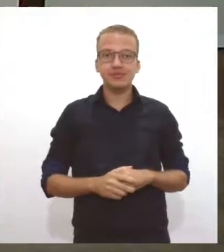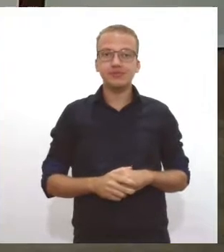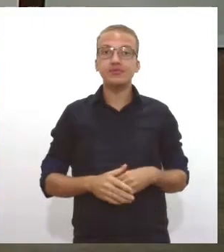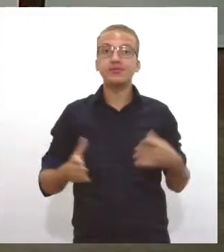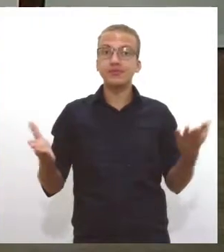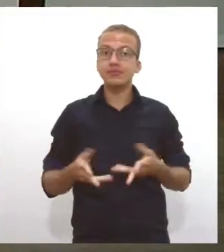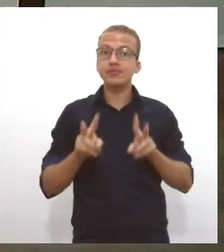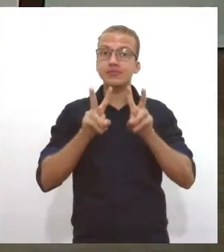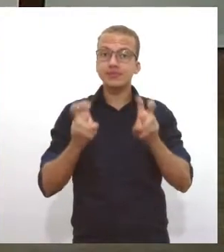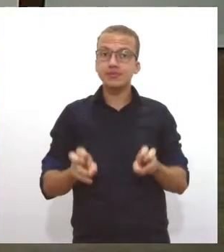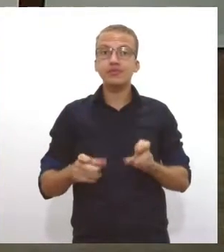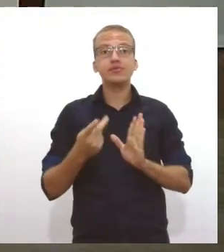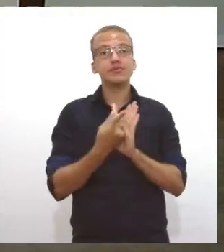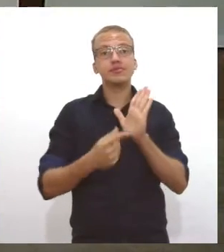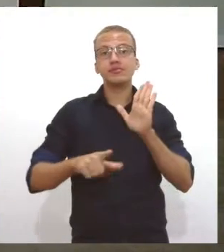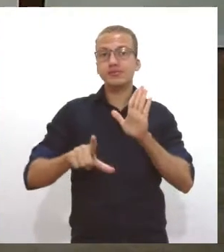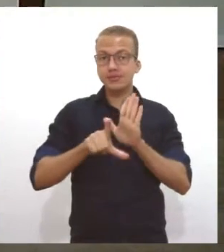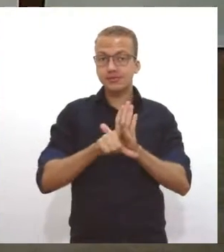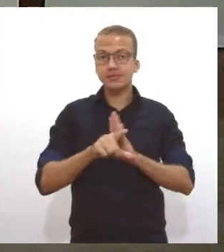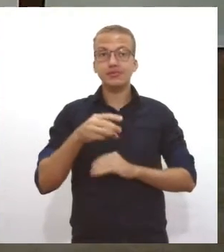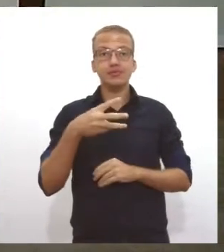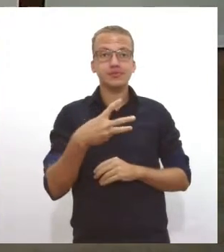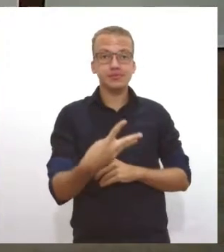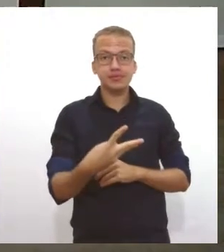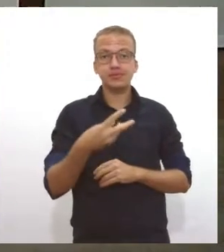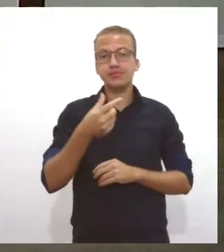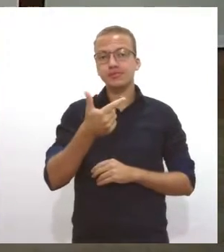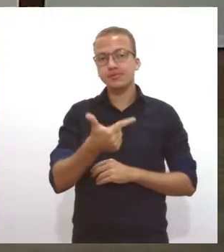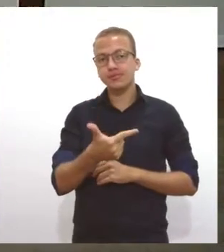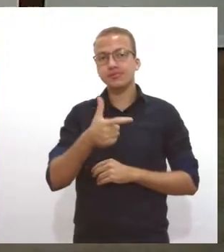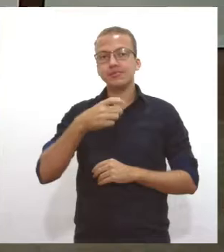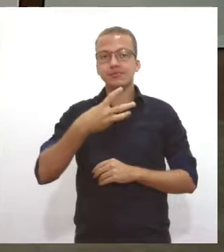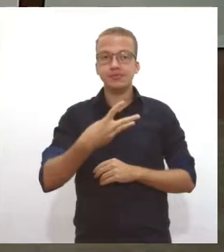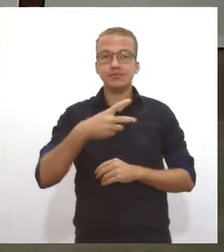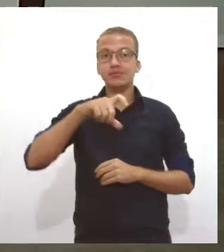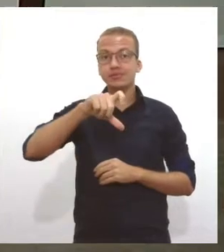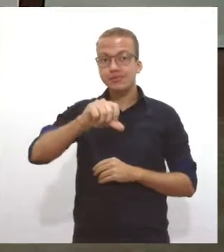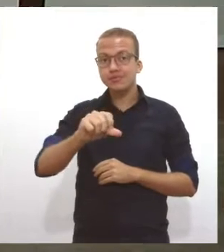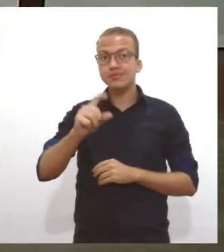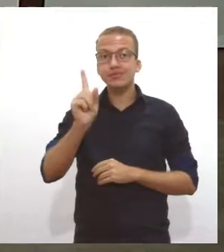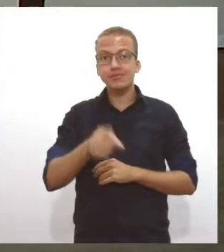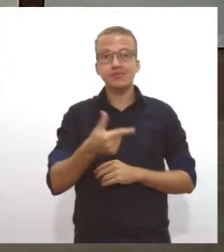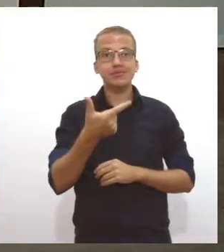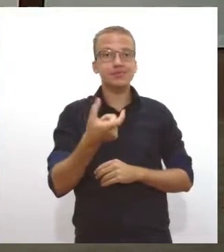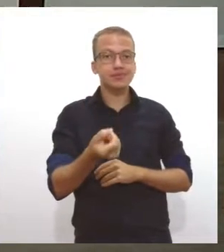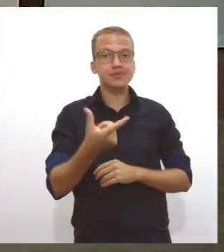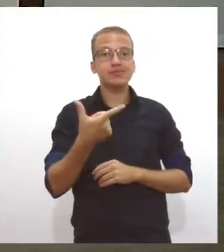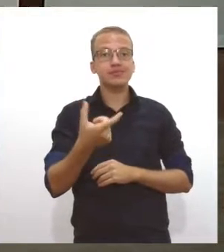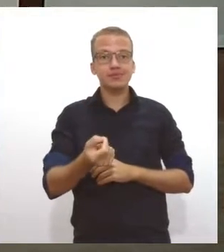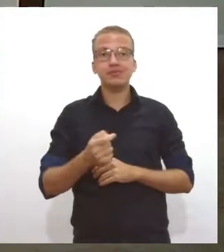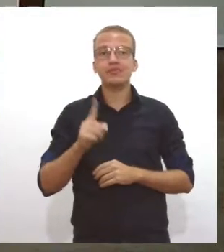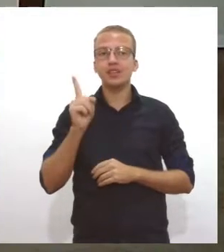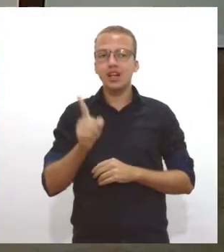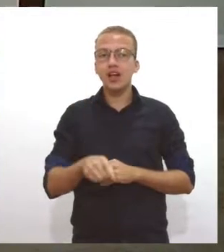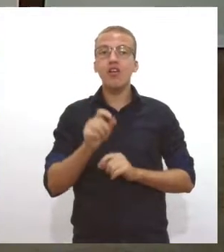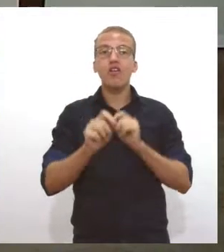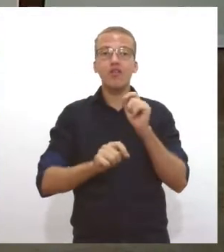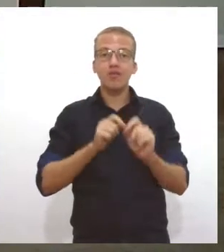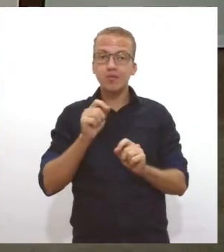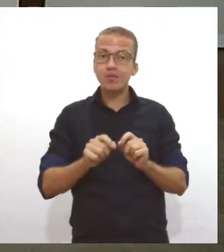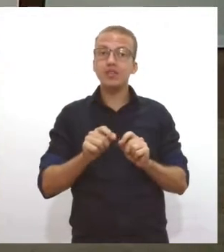lei 3239 de 2020 que tem como proposta garante o afastamento das Gestantes do